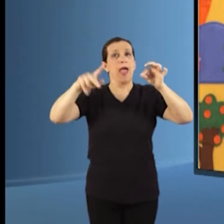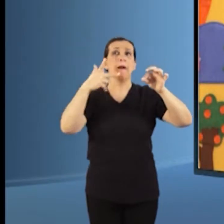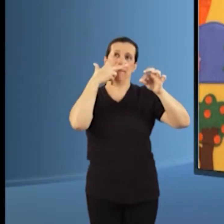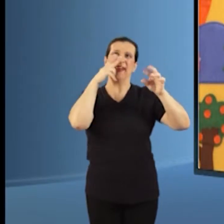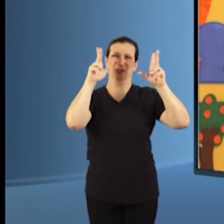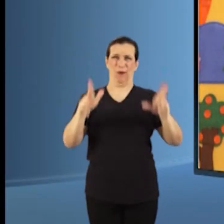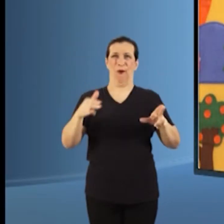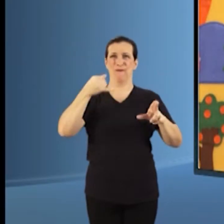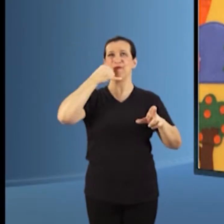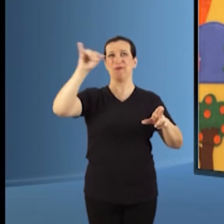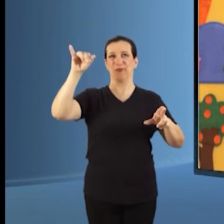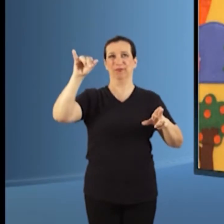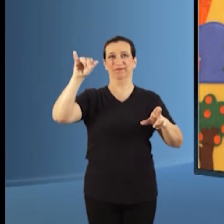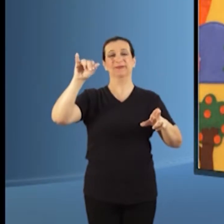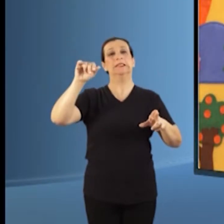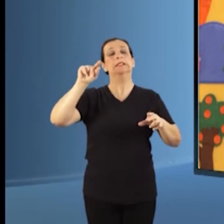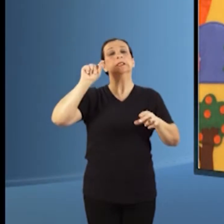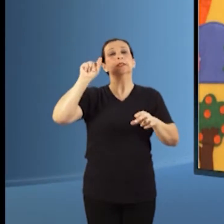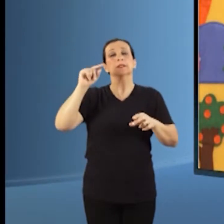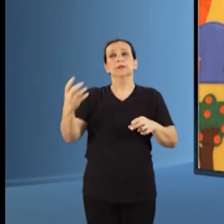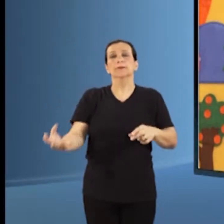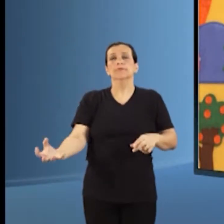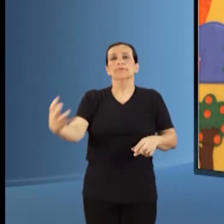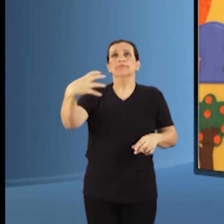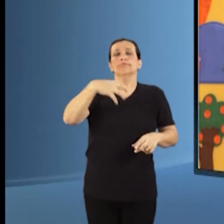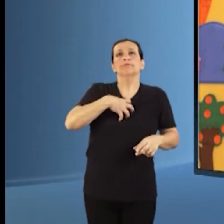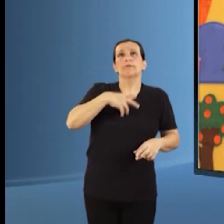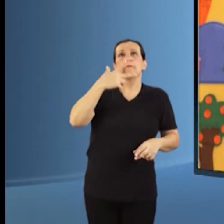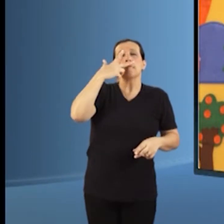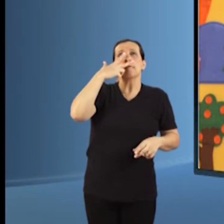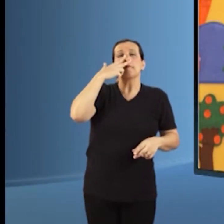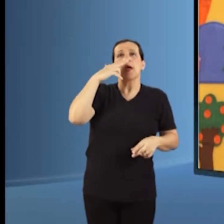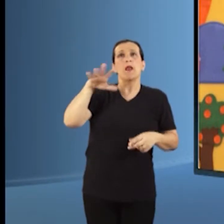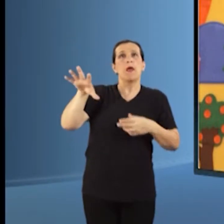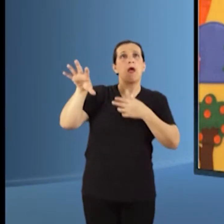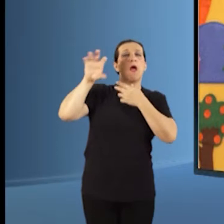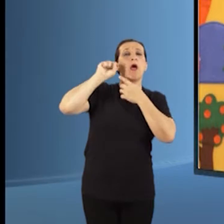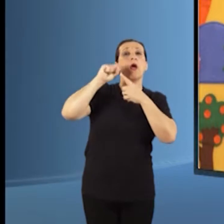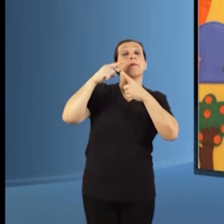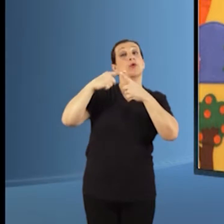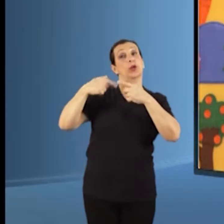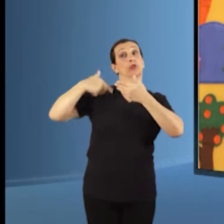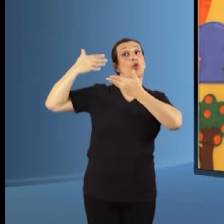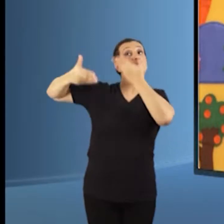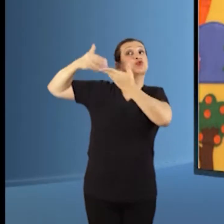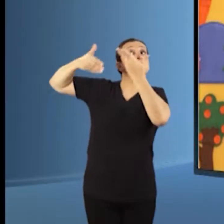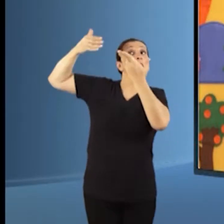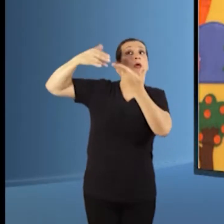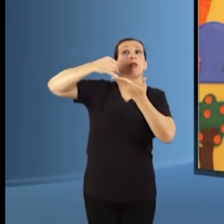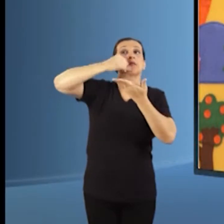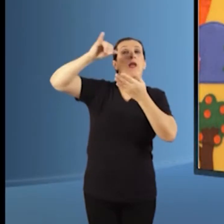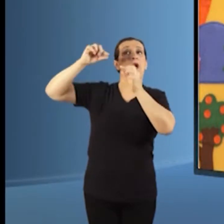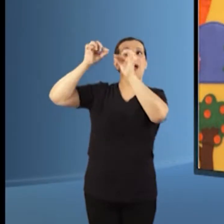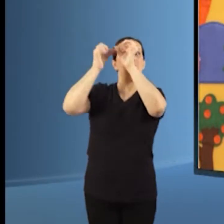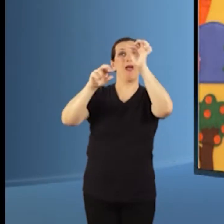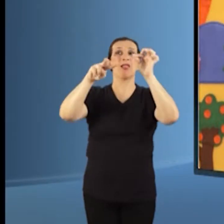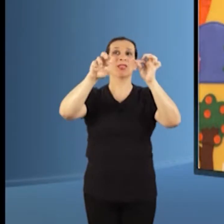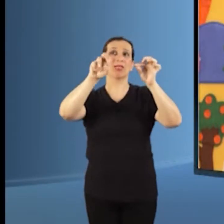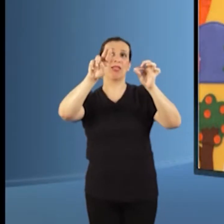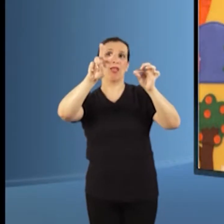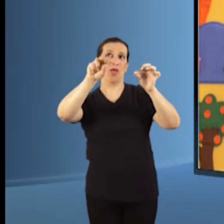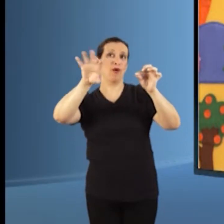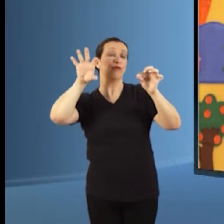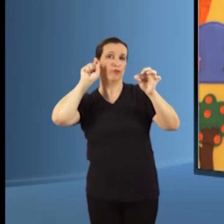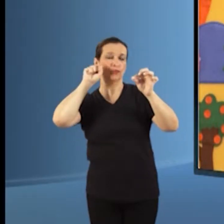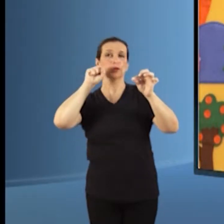corrente elétrica, que gerará nele uma sensação audível, porque a gente está estimulando o nervo auditivo, né? Então,